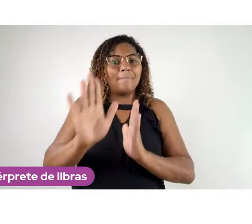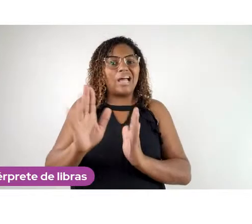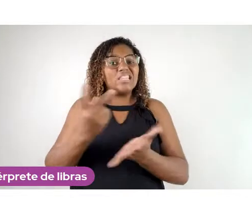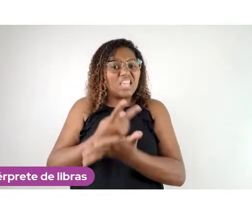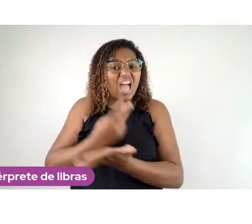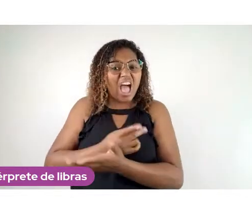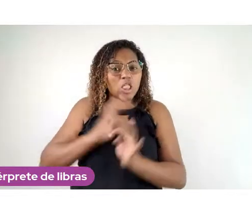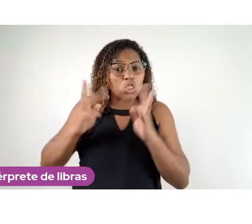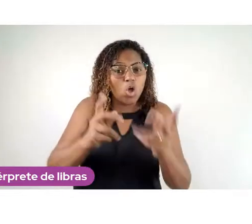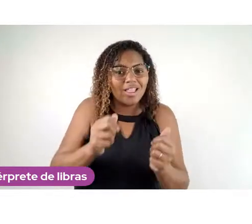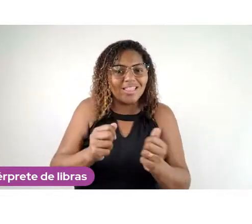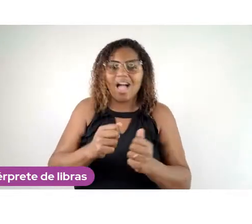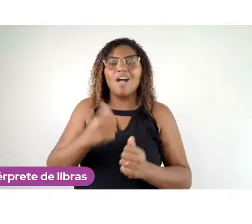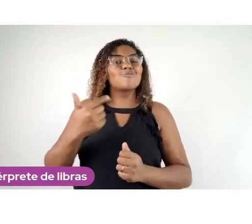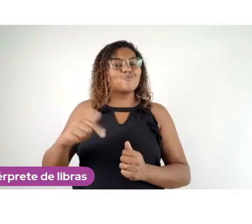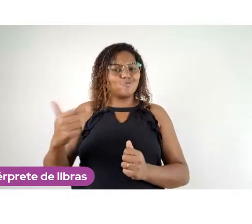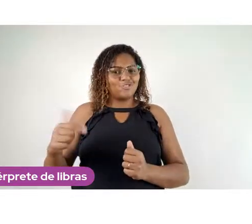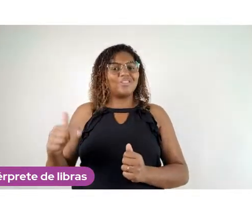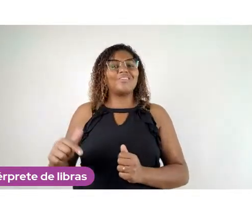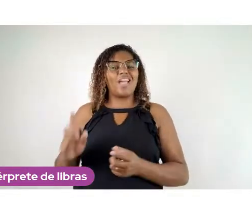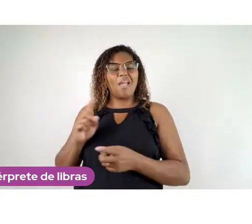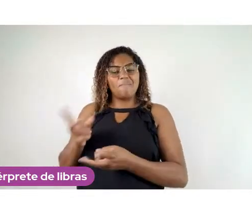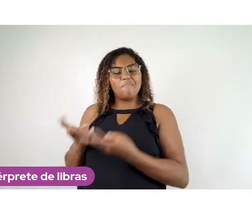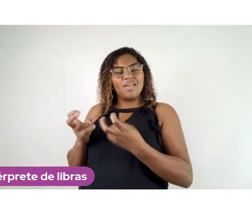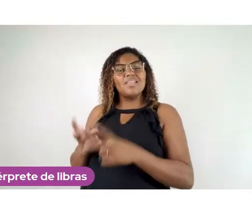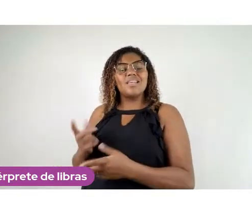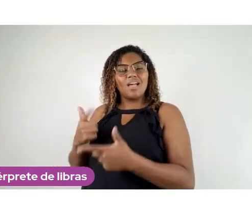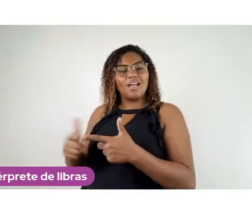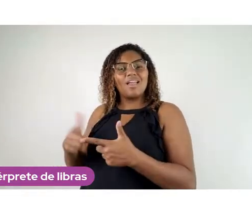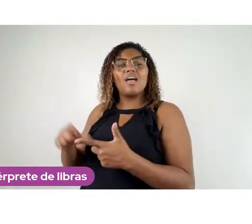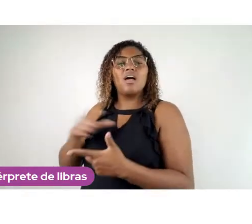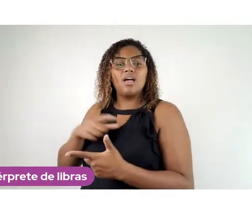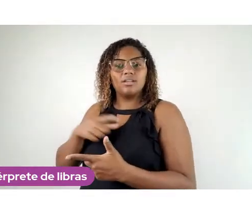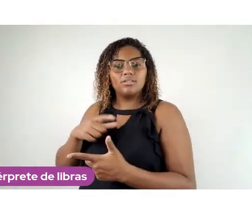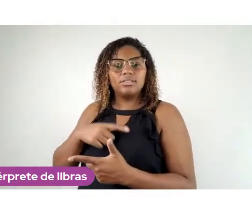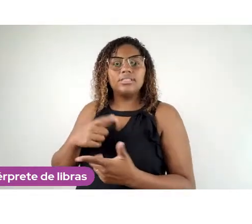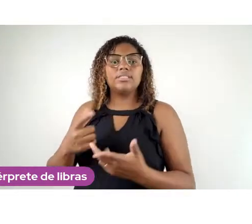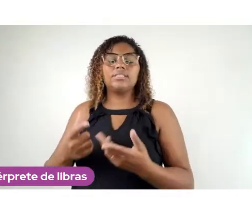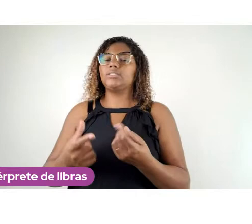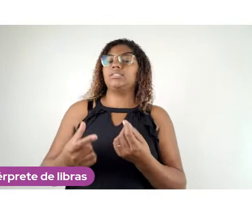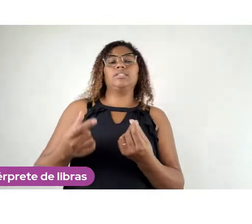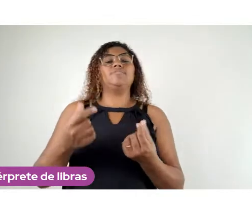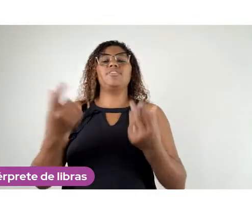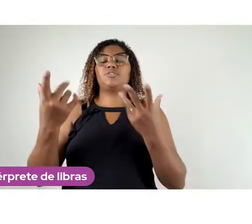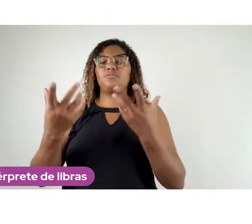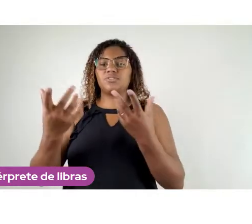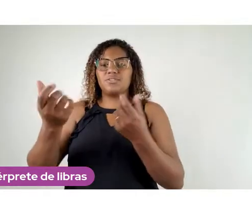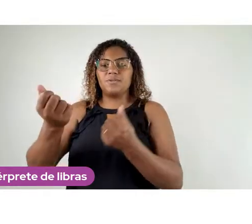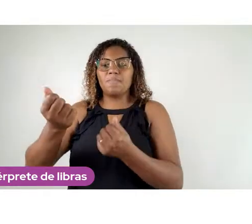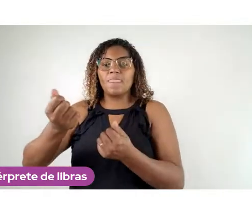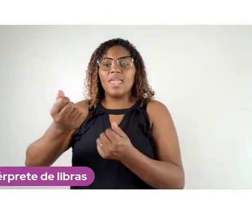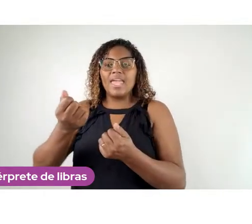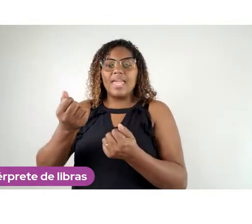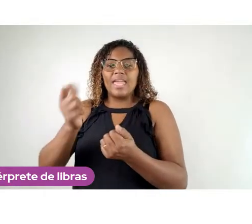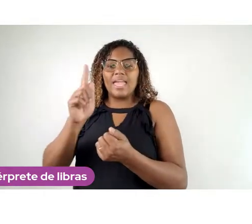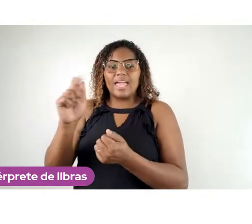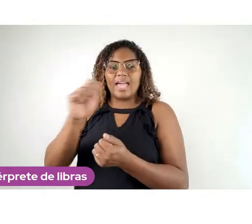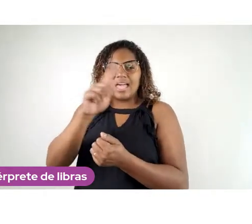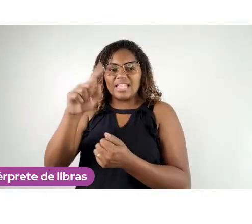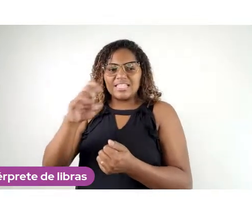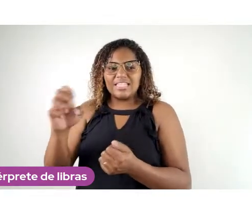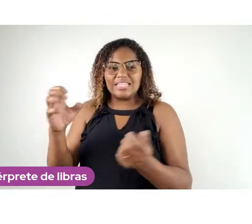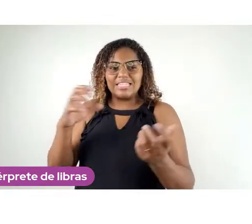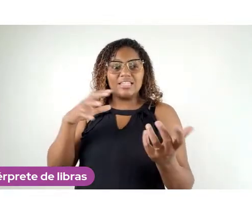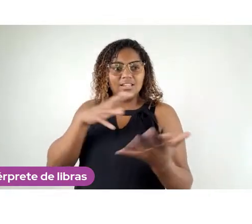esse efeito, também, e o conceito de efeito estufa, e que gases que compõem o efeito estufa, isso já